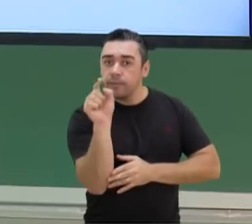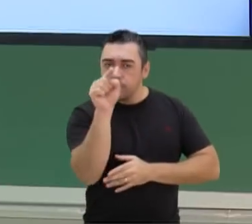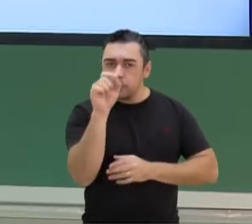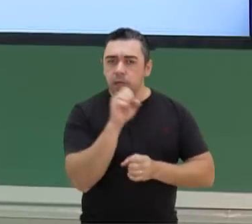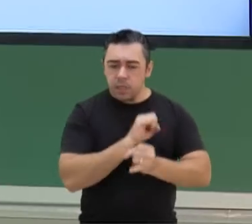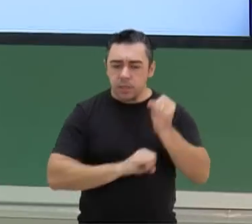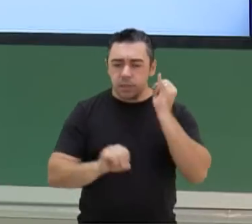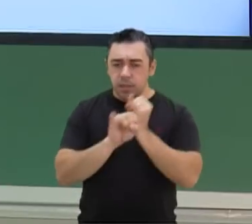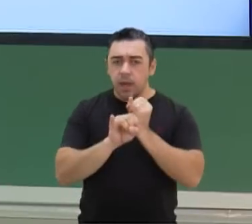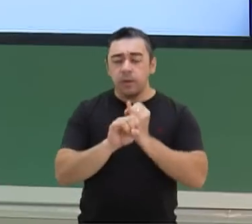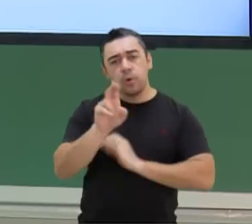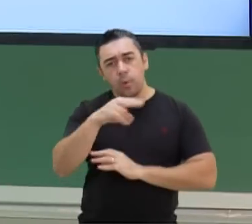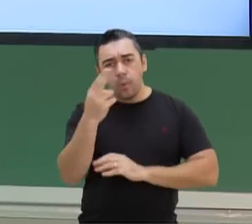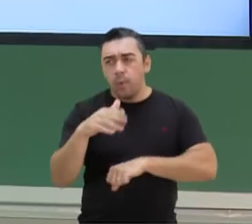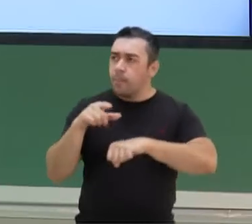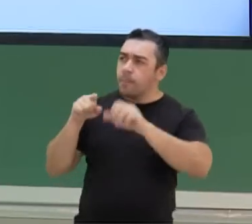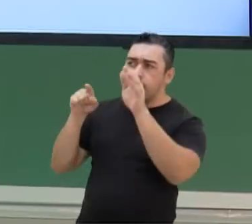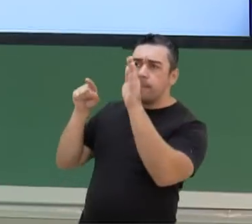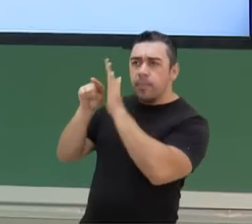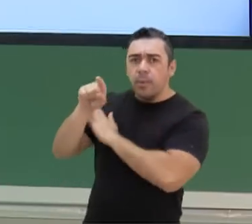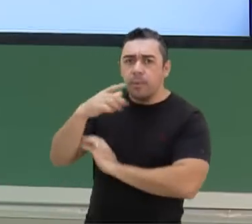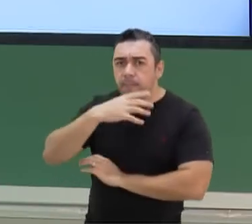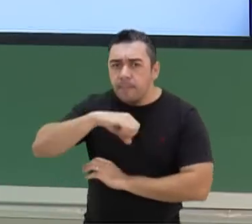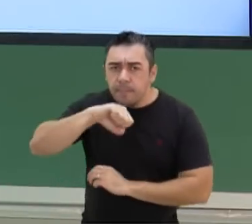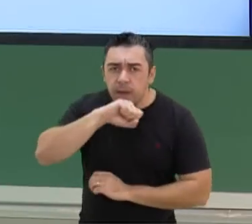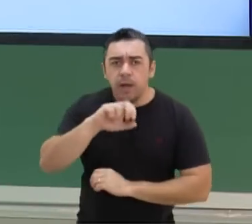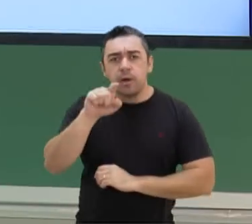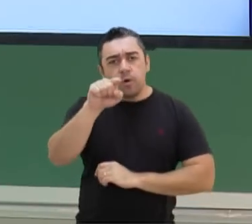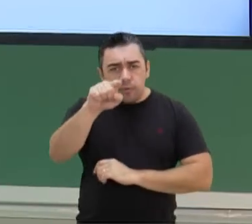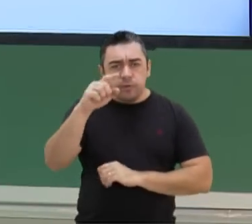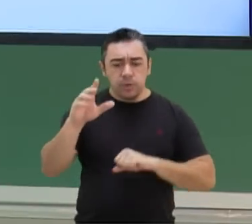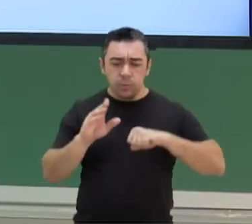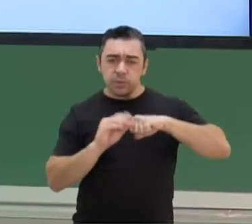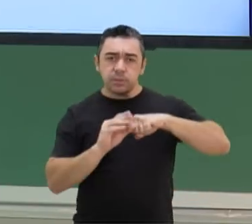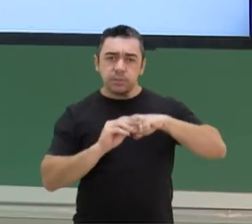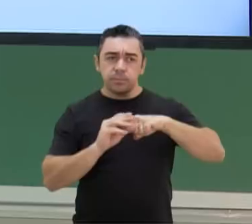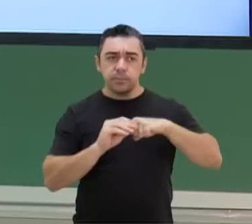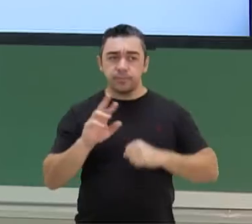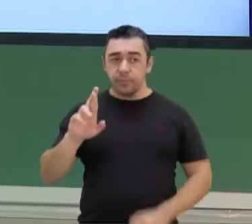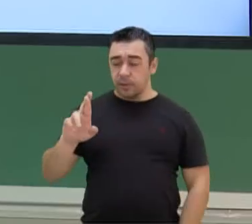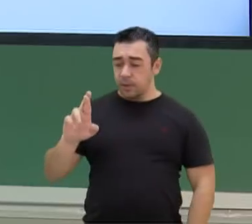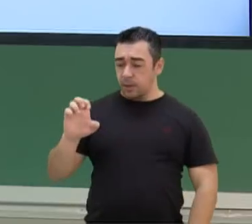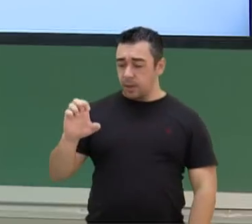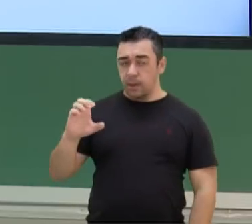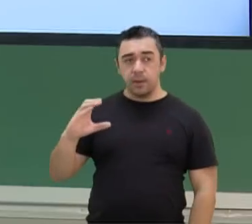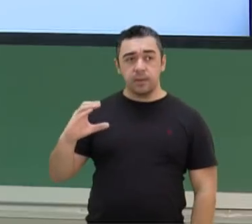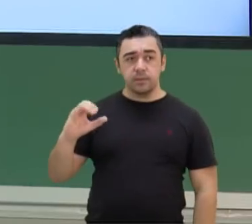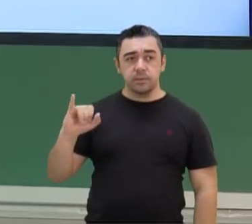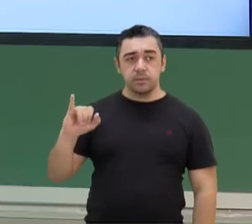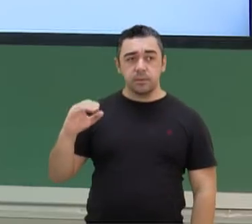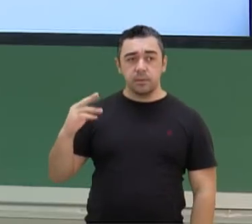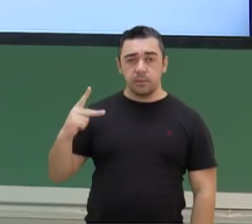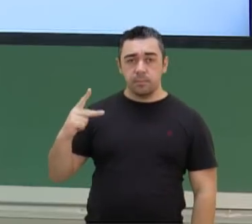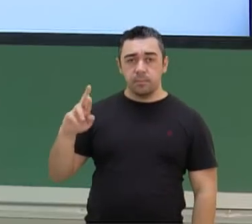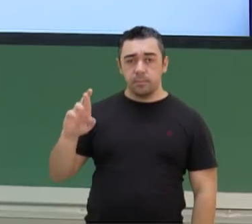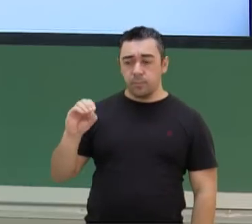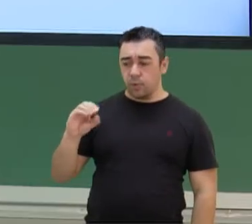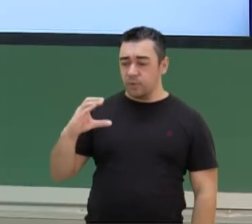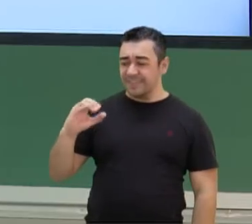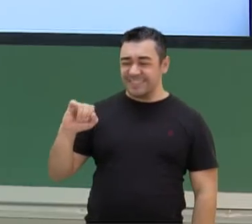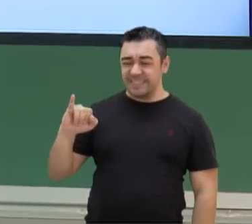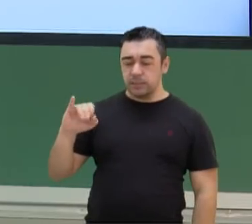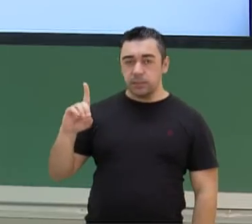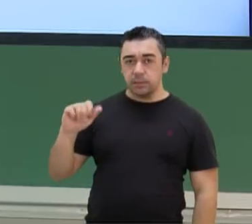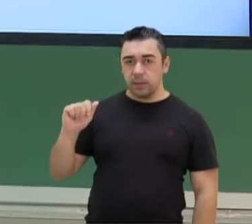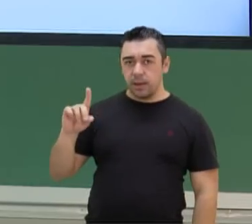puder, ou com os seus pais, ou mesmo com os seus conhecimentos, o que é reciprocidade? Qual a importância